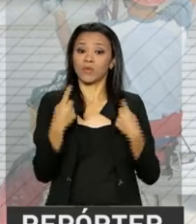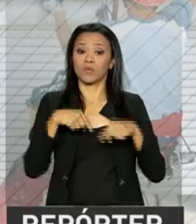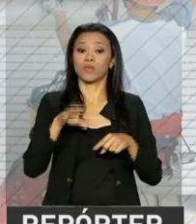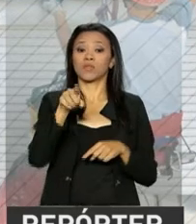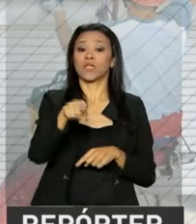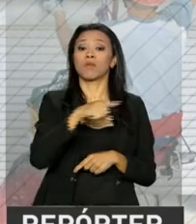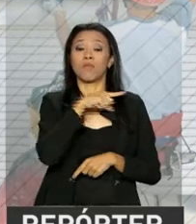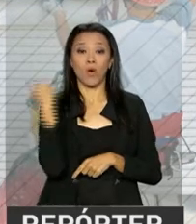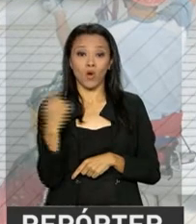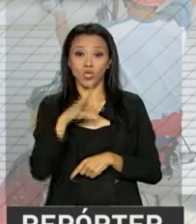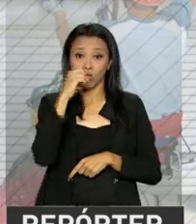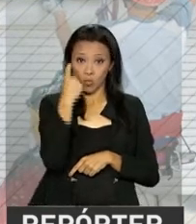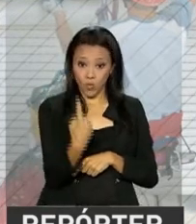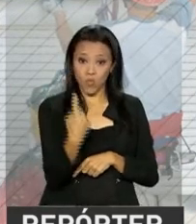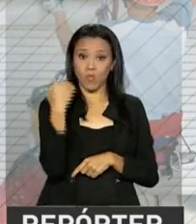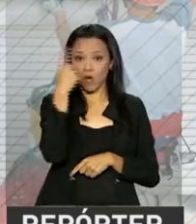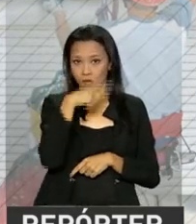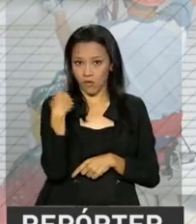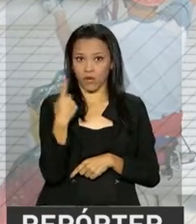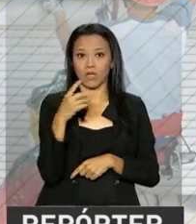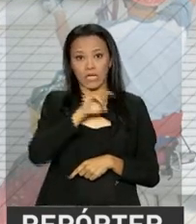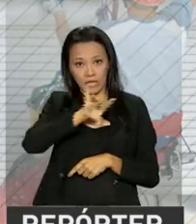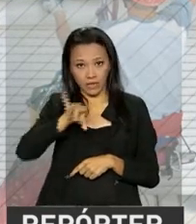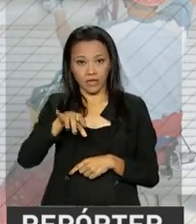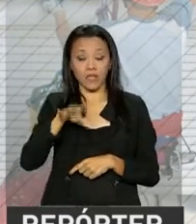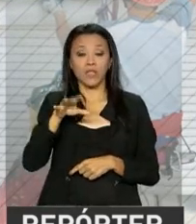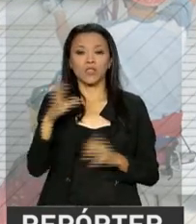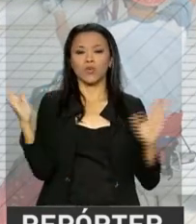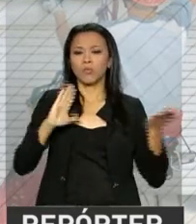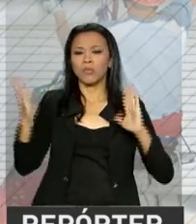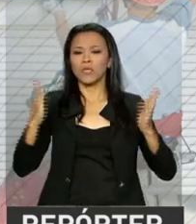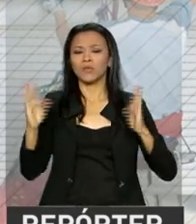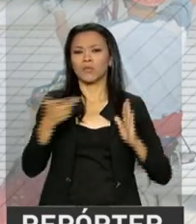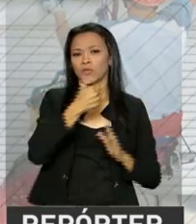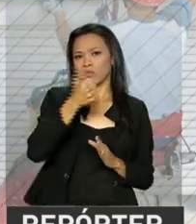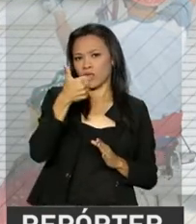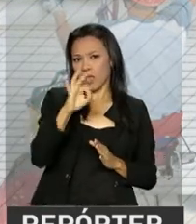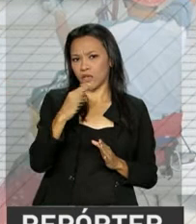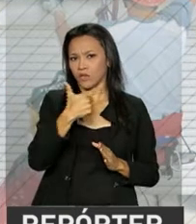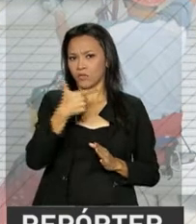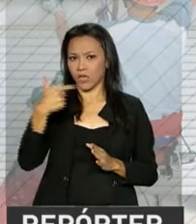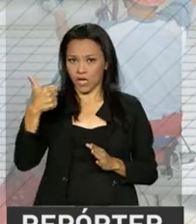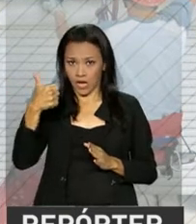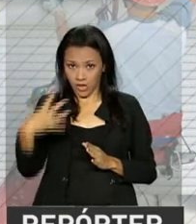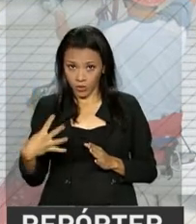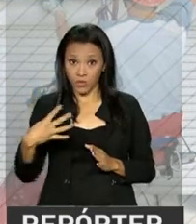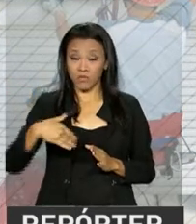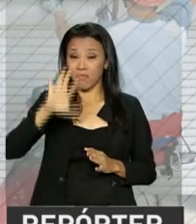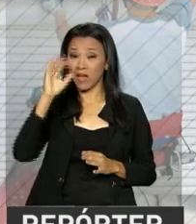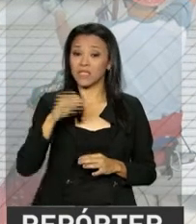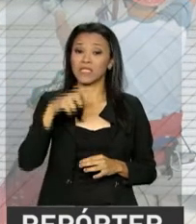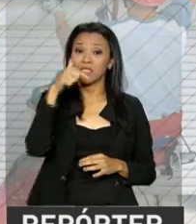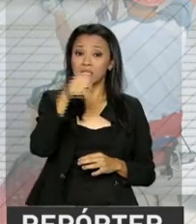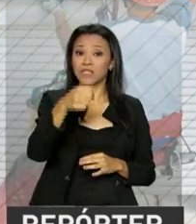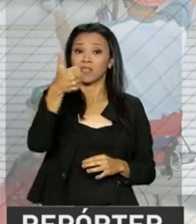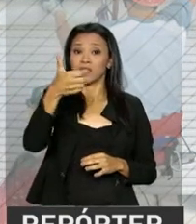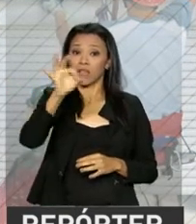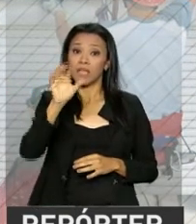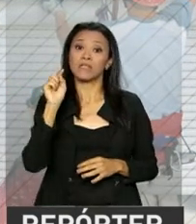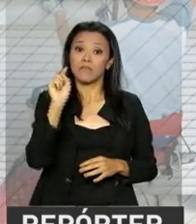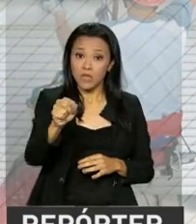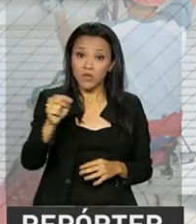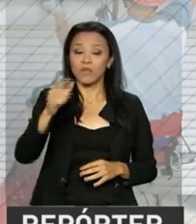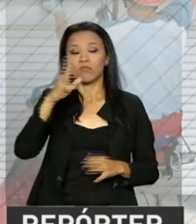trabalho só no período de 2010 a 2014 foram mais de 710 mil acidentes de